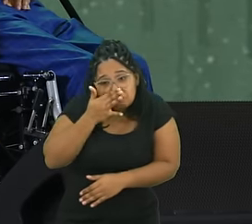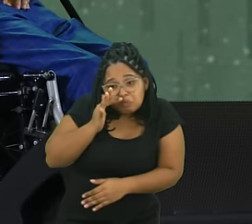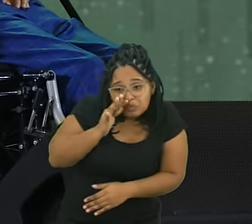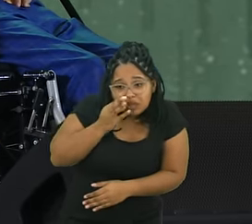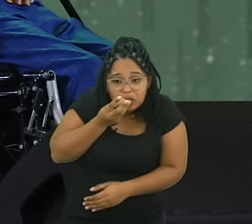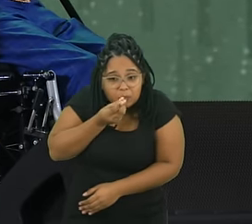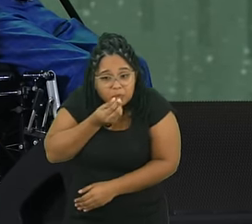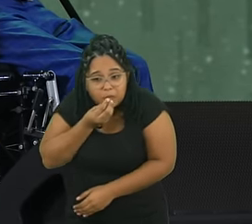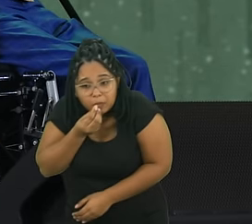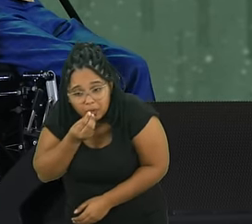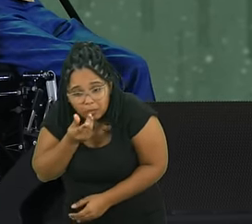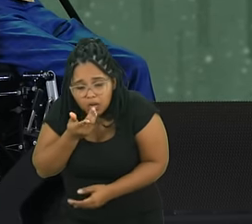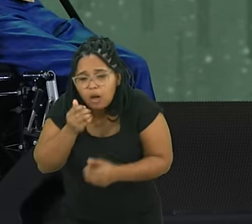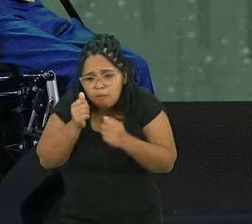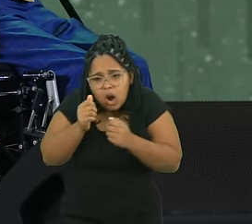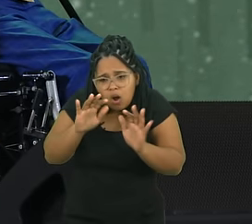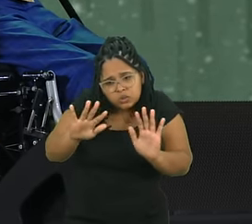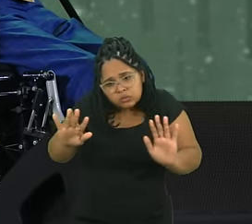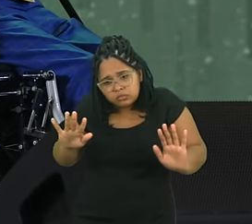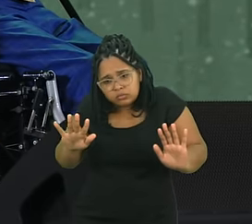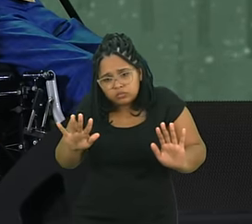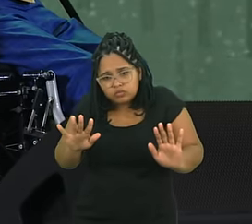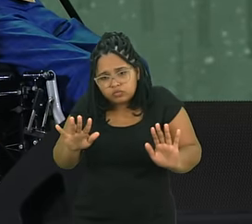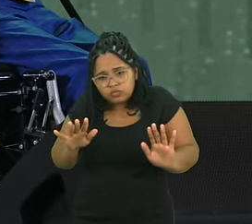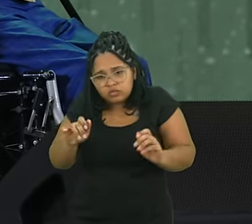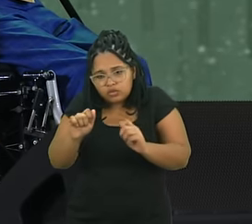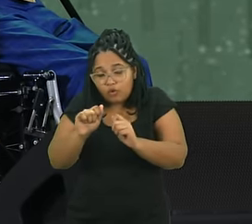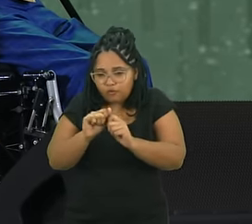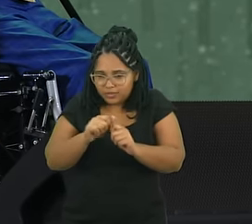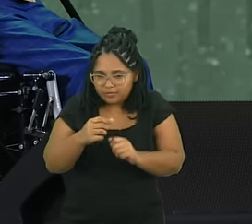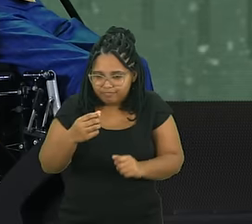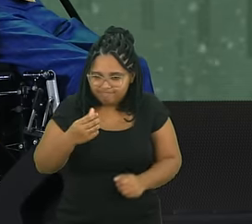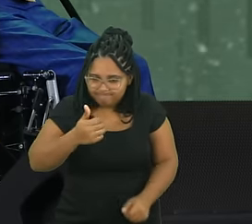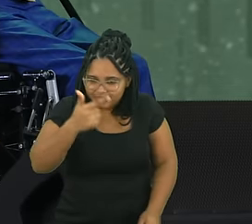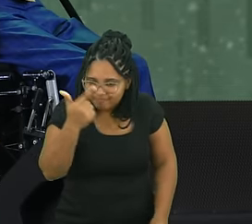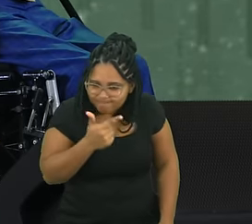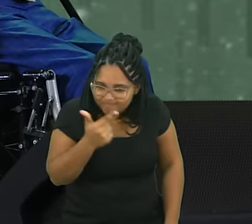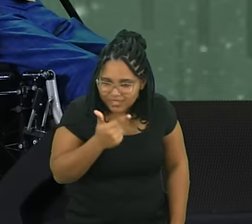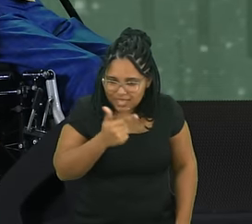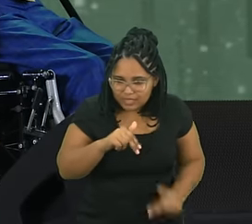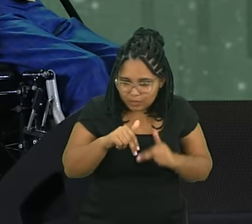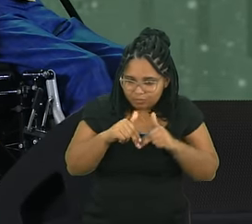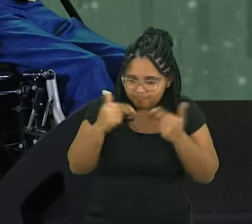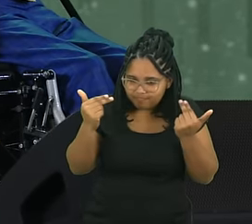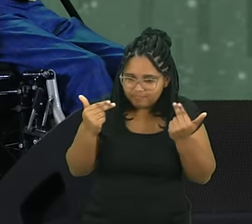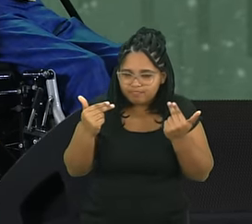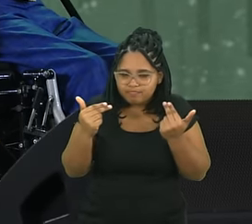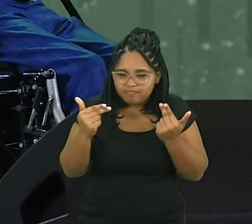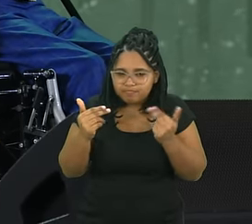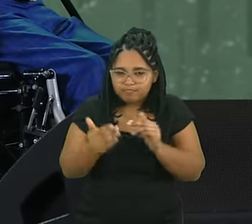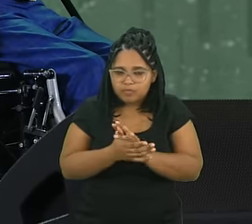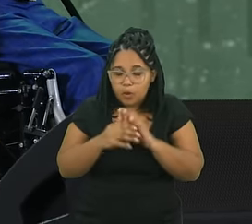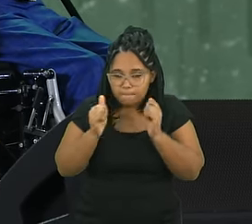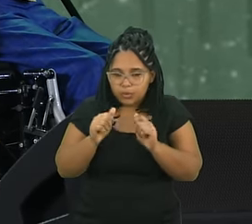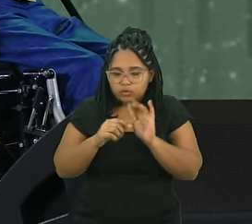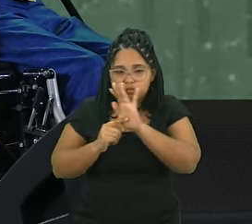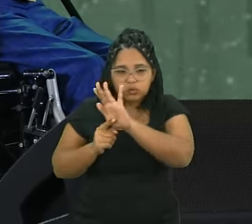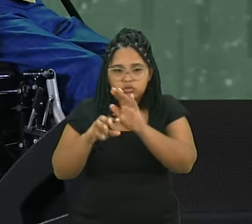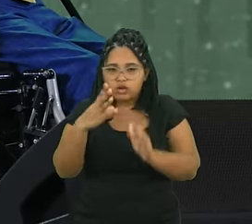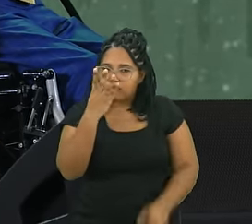olfato. E assim foi feita a segunda cirurgia. Pode colocar aí.